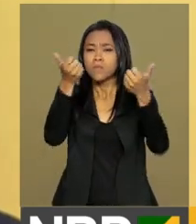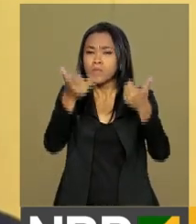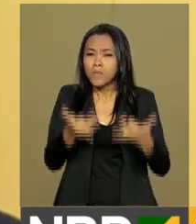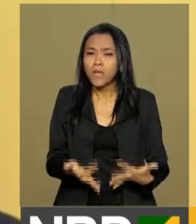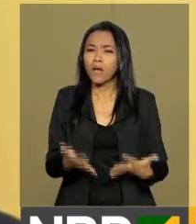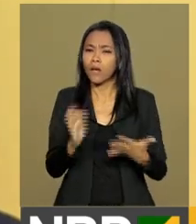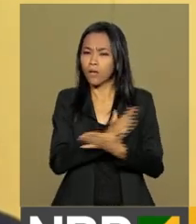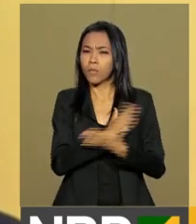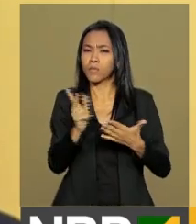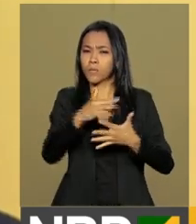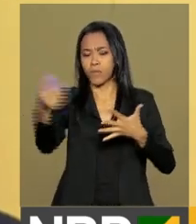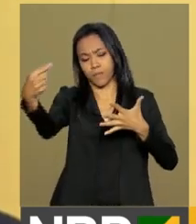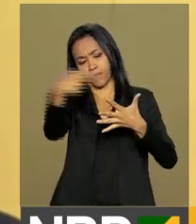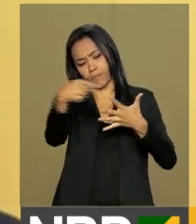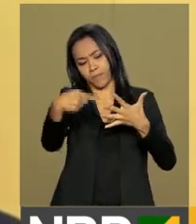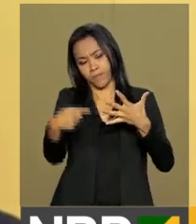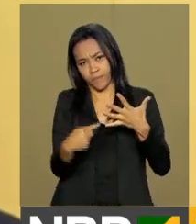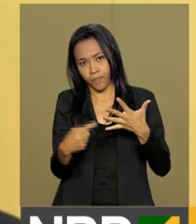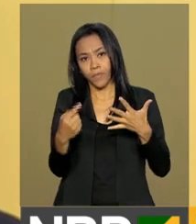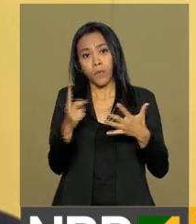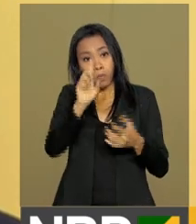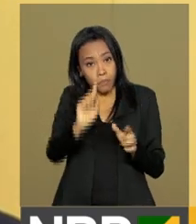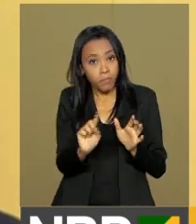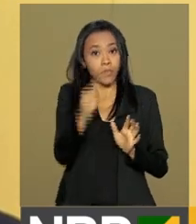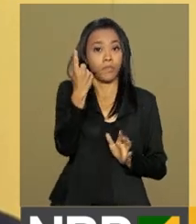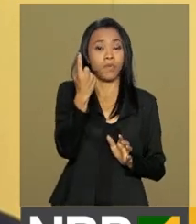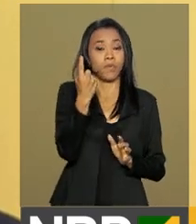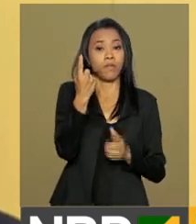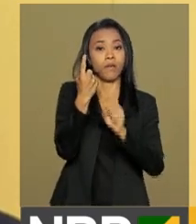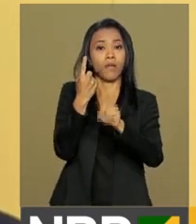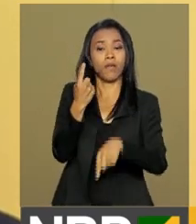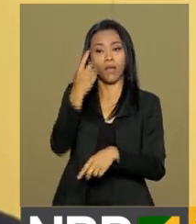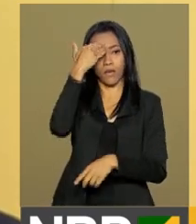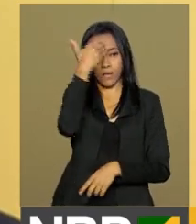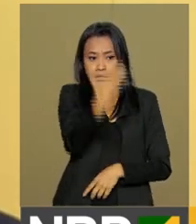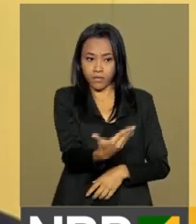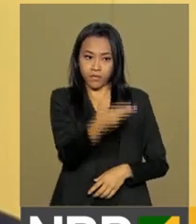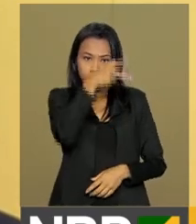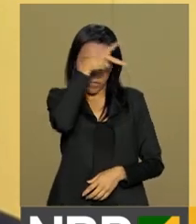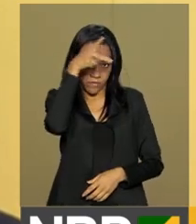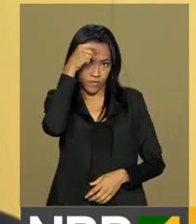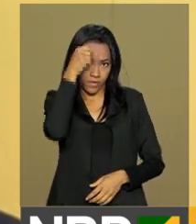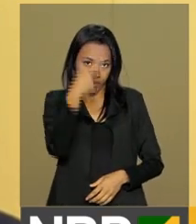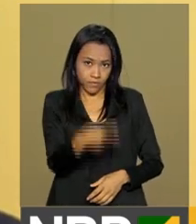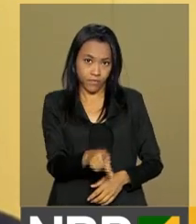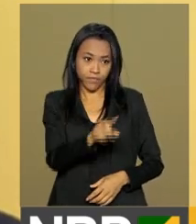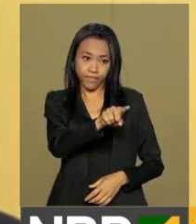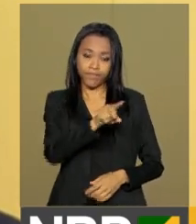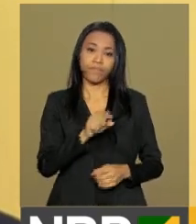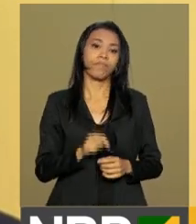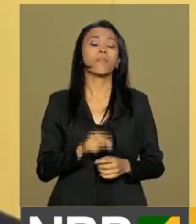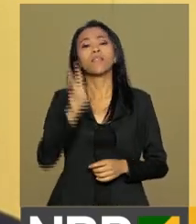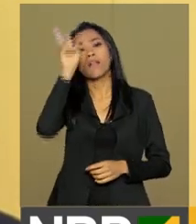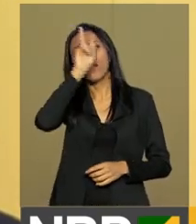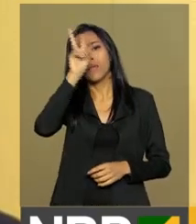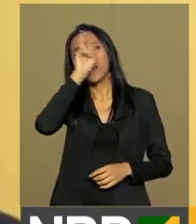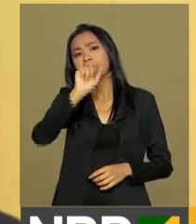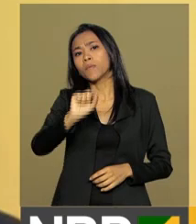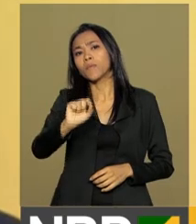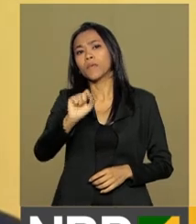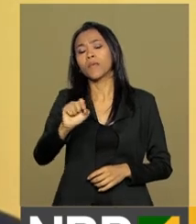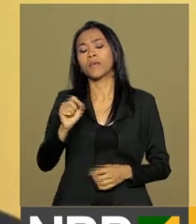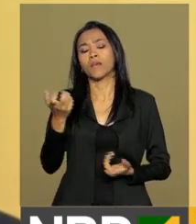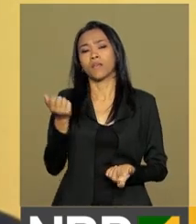certos fatos. O primeiro deles, eu devo dizer e agradecer ao nosso prefeito por ter lembrado do caso da